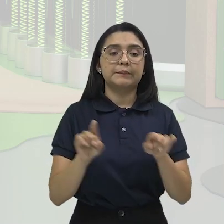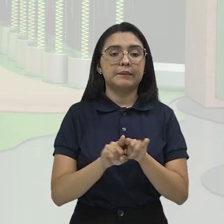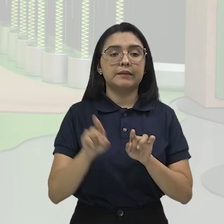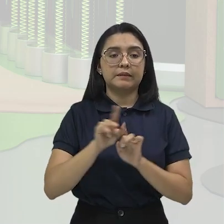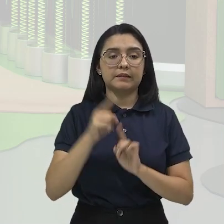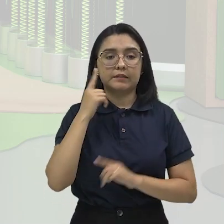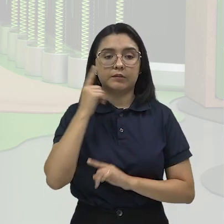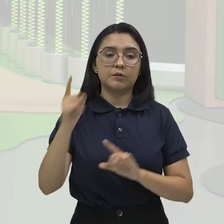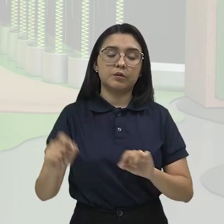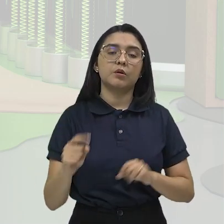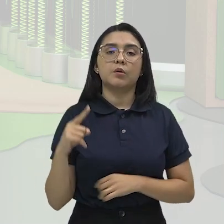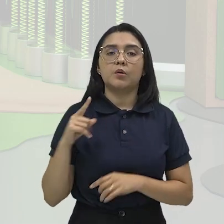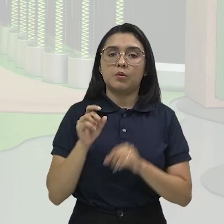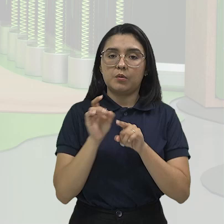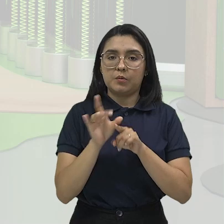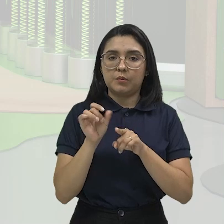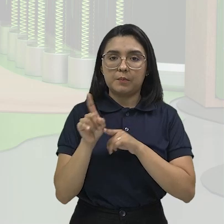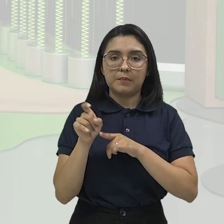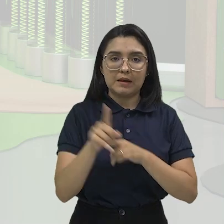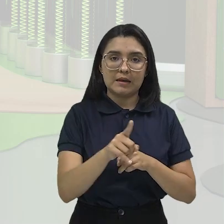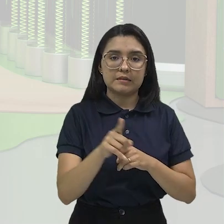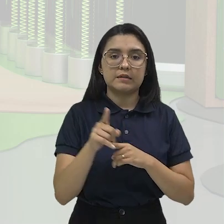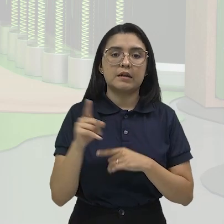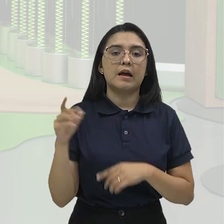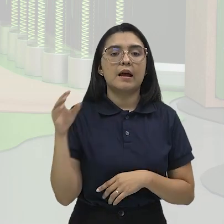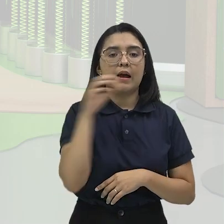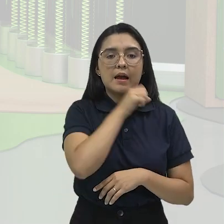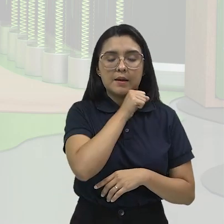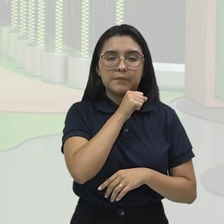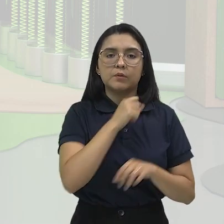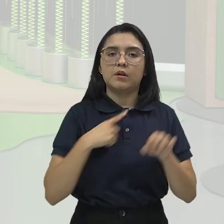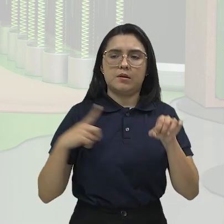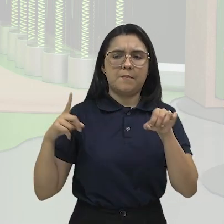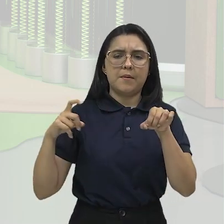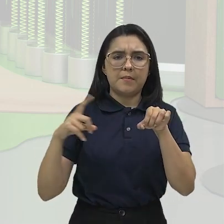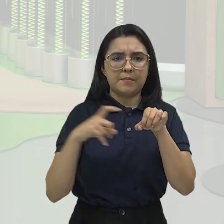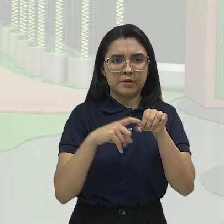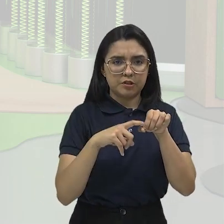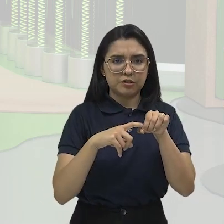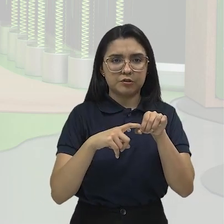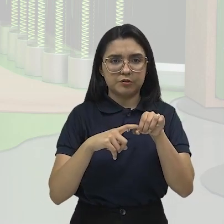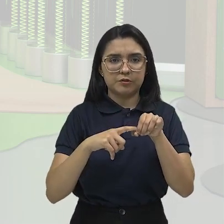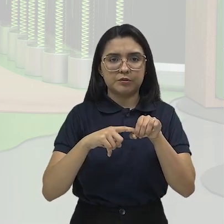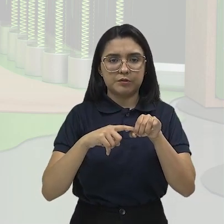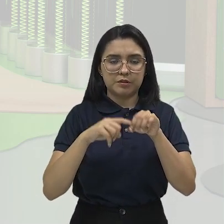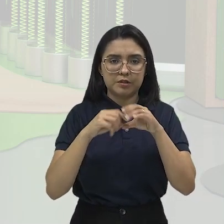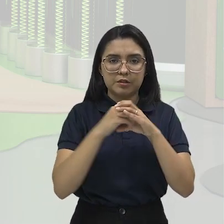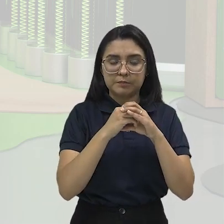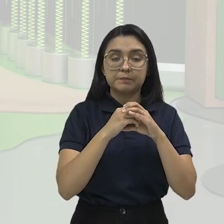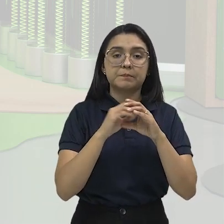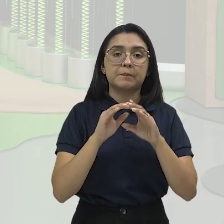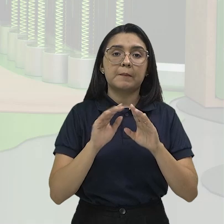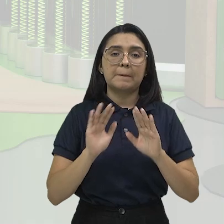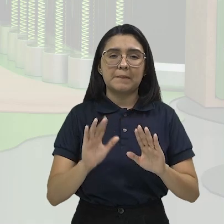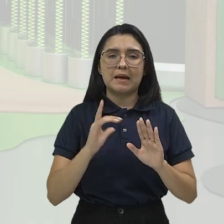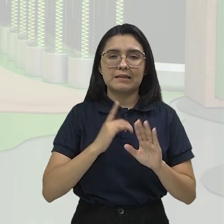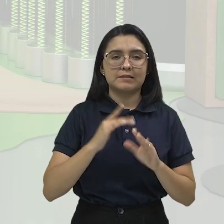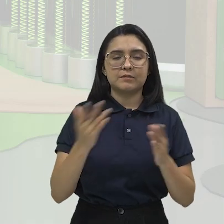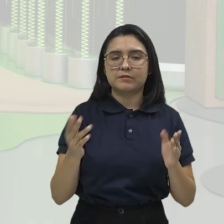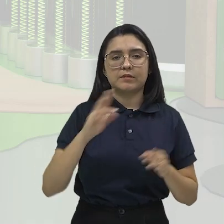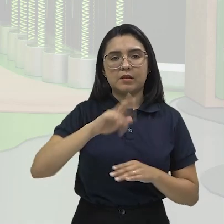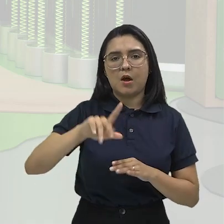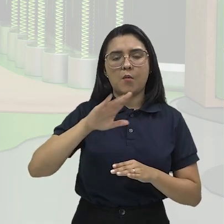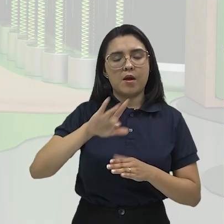que o espermatozoide, que é mais rápido, é o que chega e fecunda o óvulo. Mas, gente, isso é lenda,